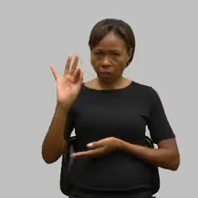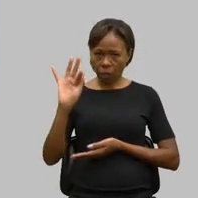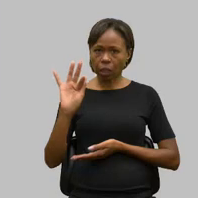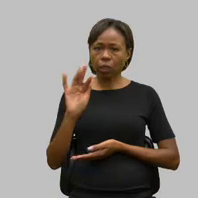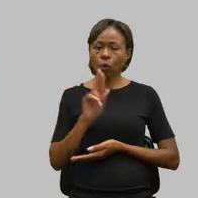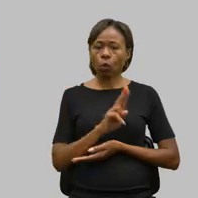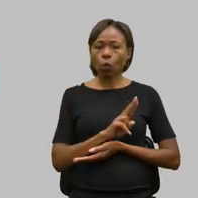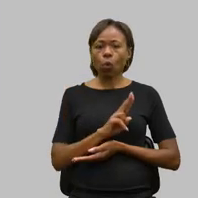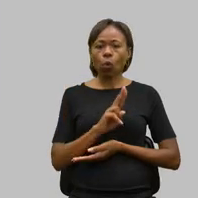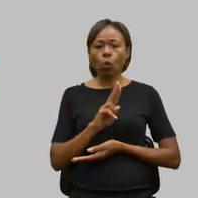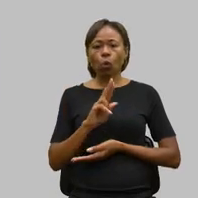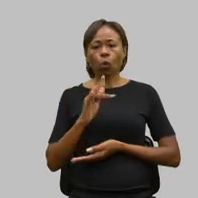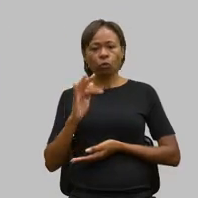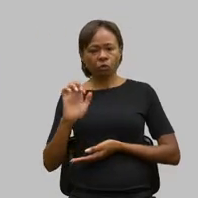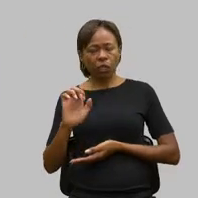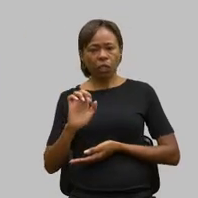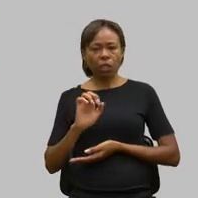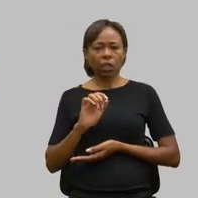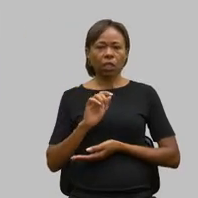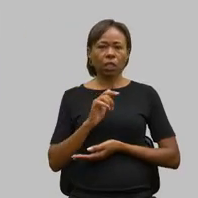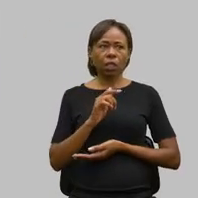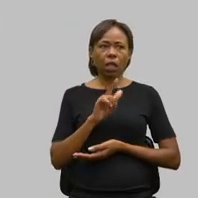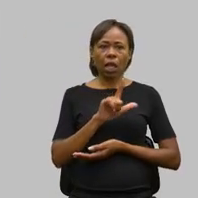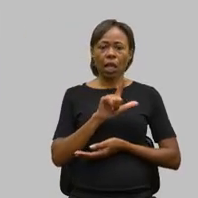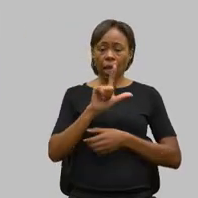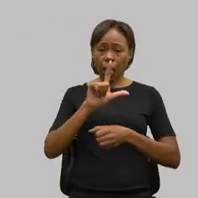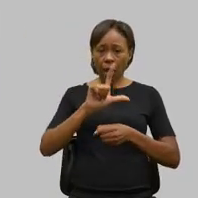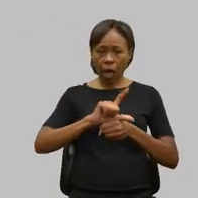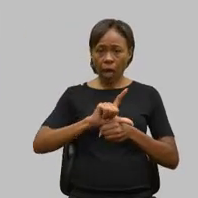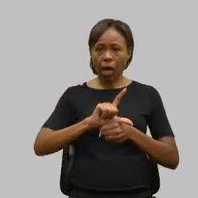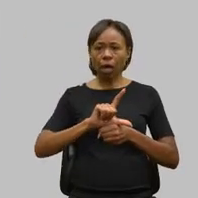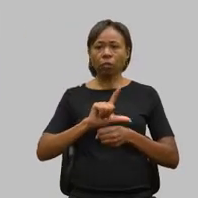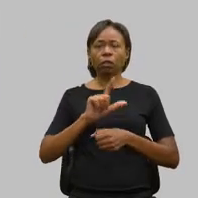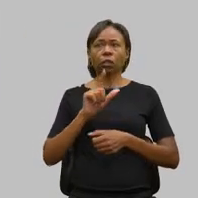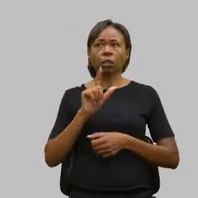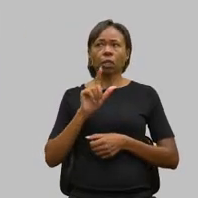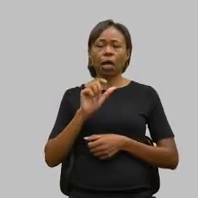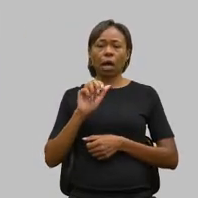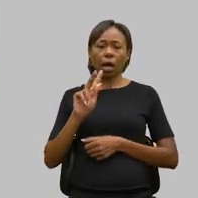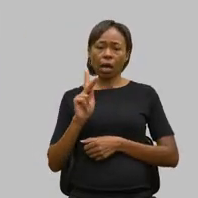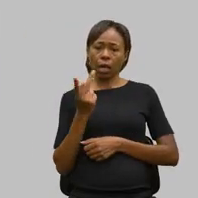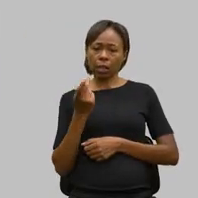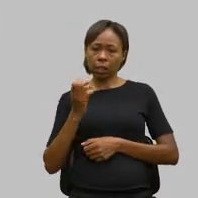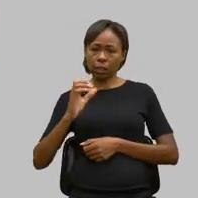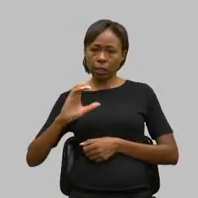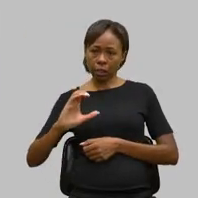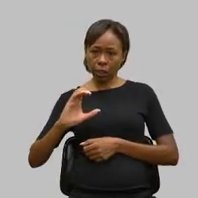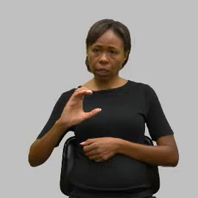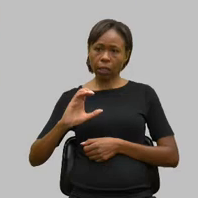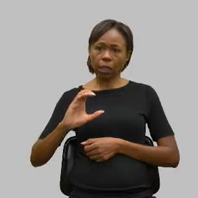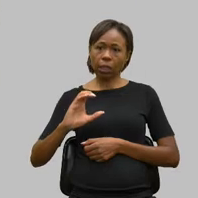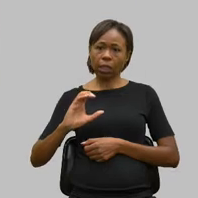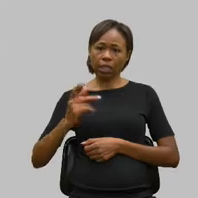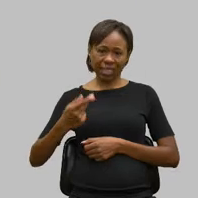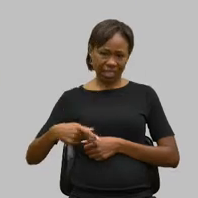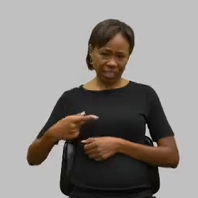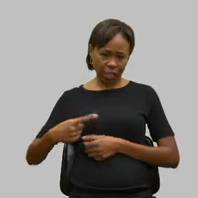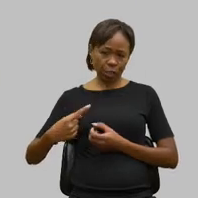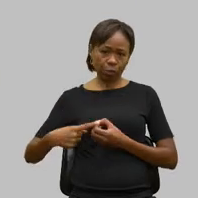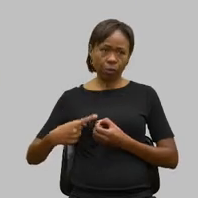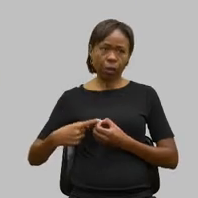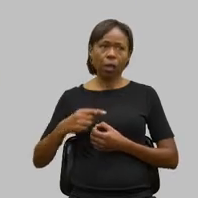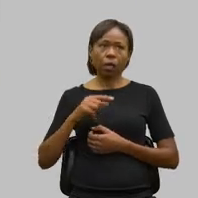UFMTM, de Lavras, nós estamos falando aqui do HC, aqui também, nós estamos falando do próprio Hospital Regional de